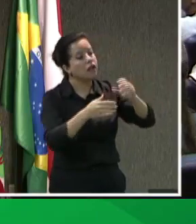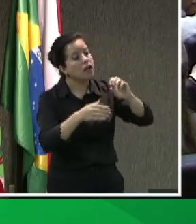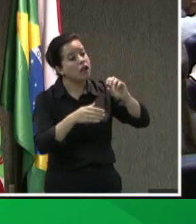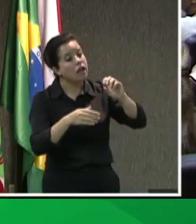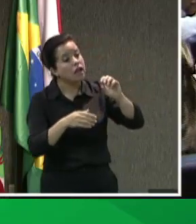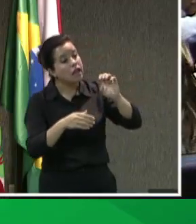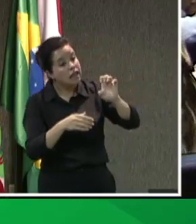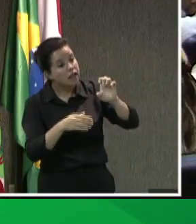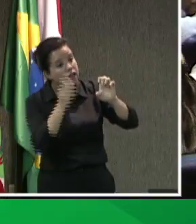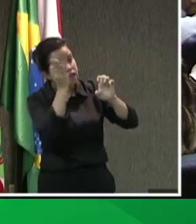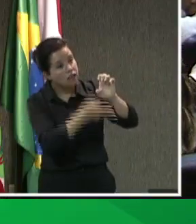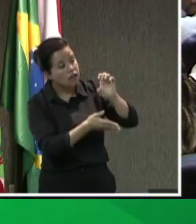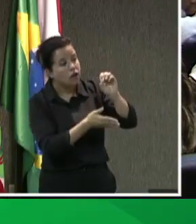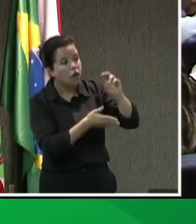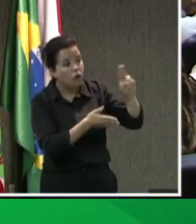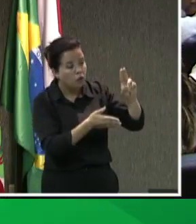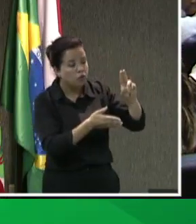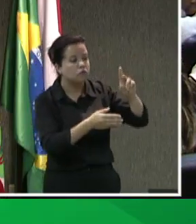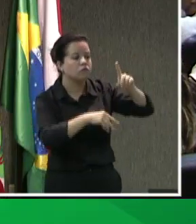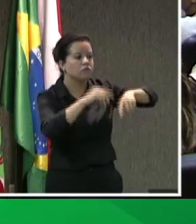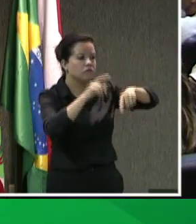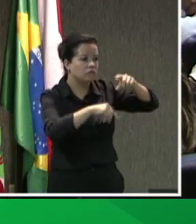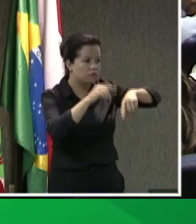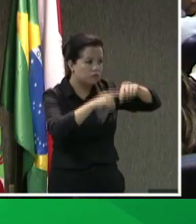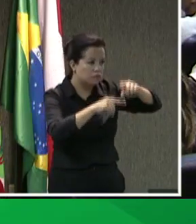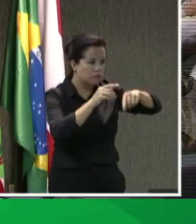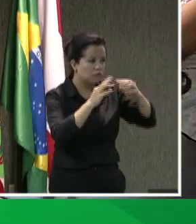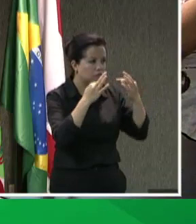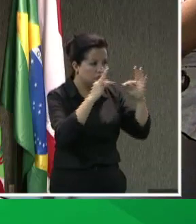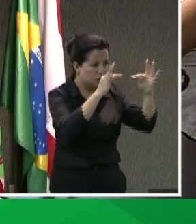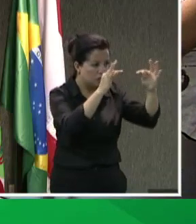ou, né? Presencial e equipamentos, ok?